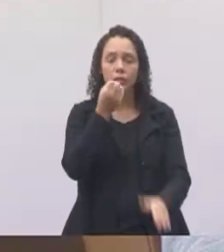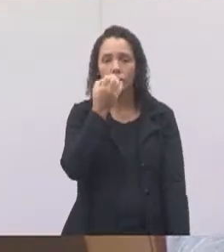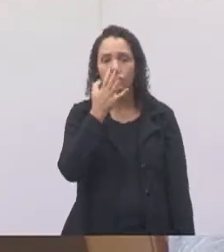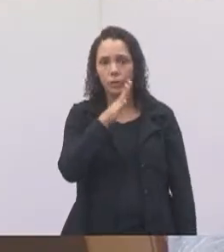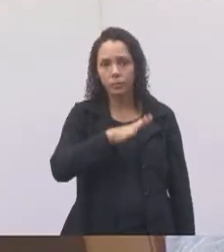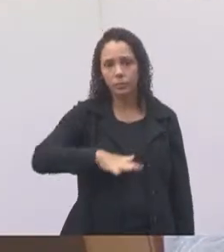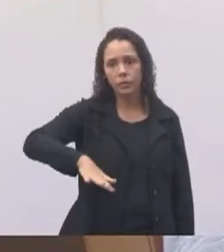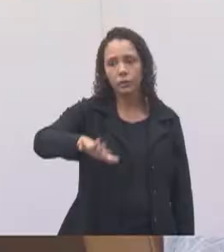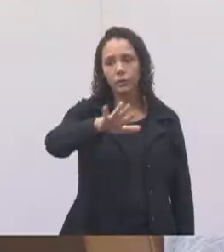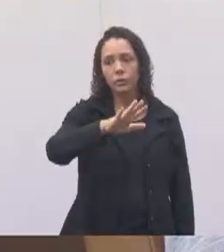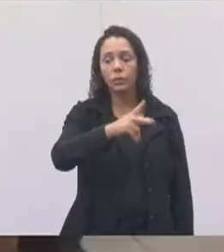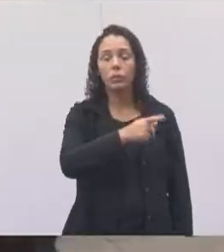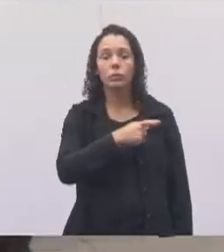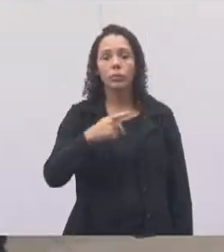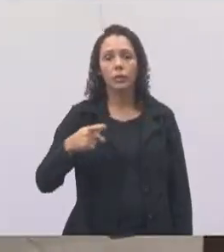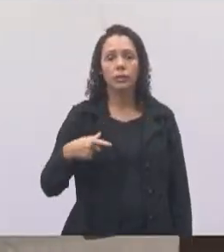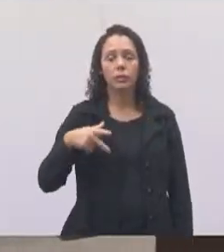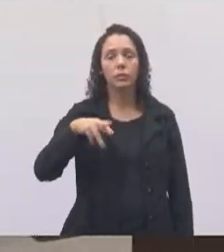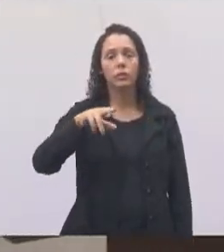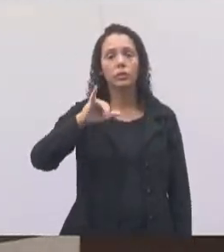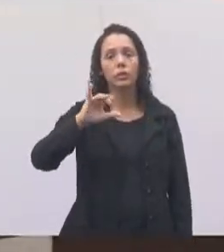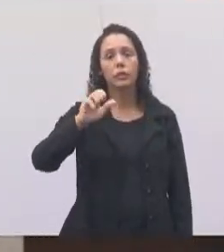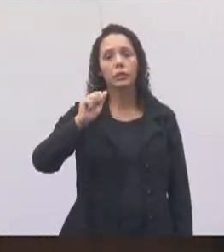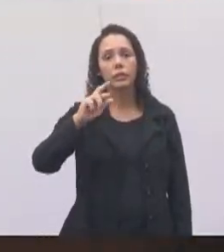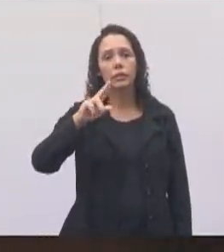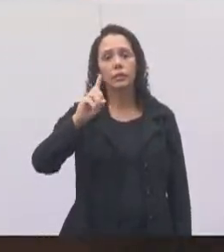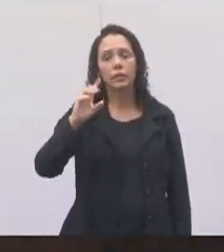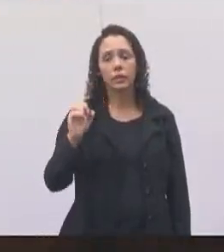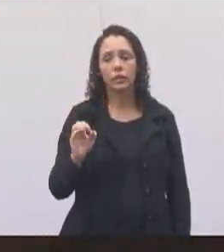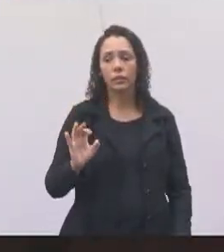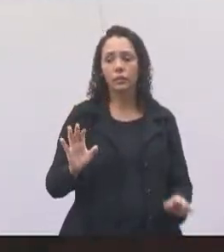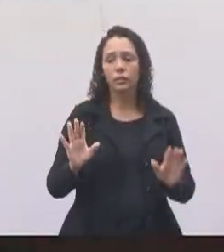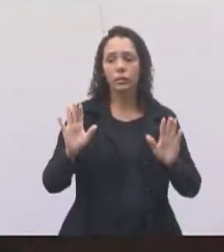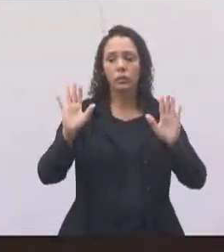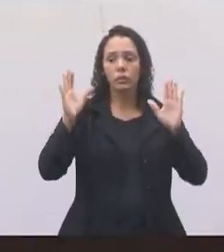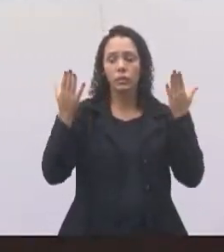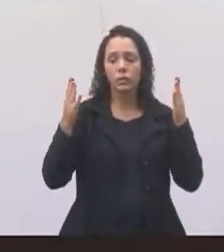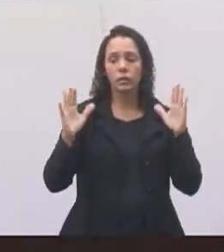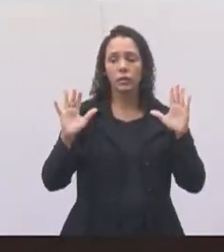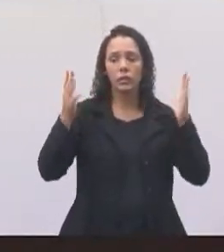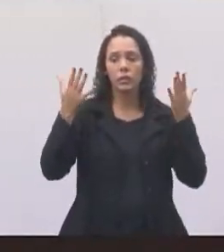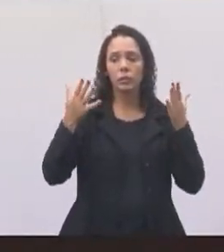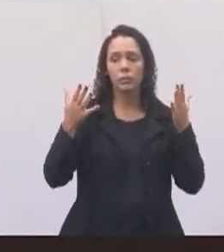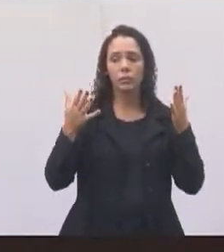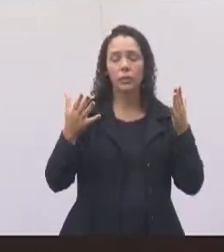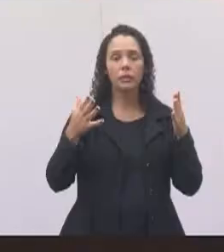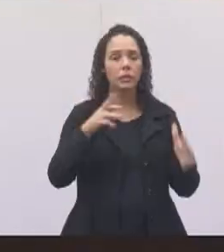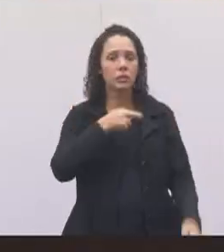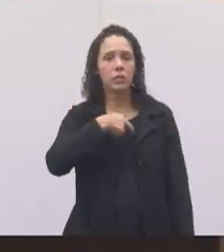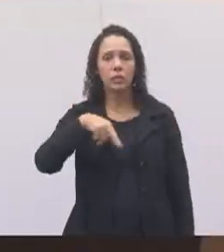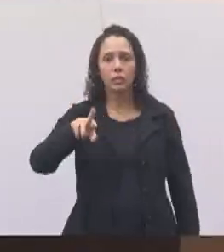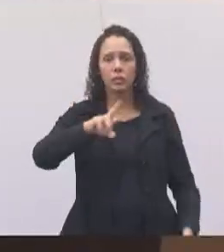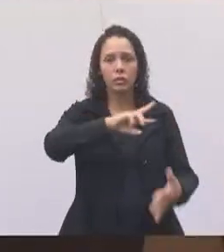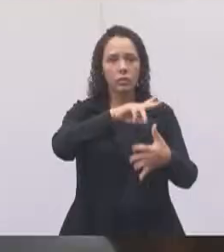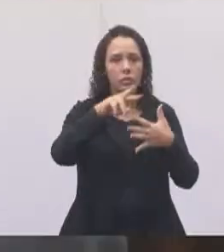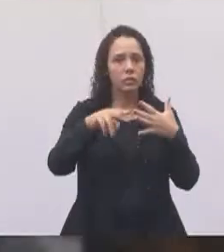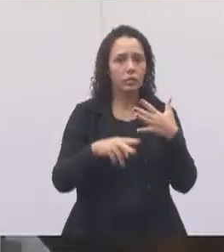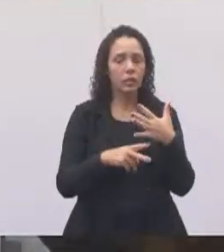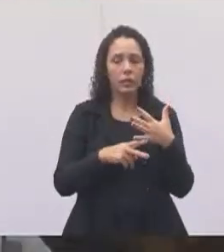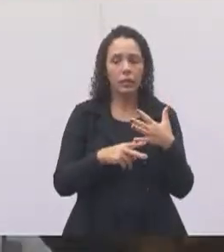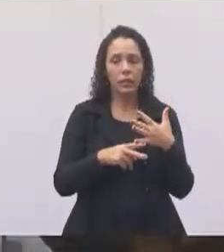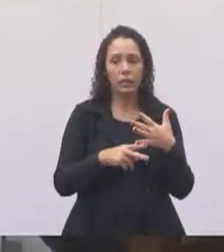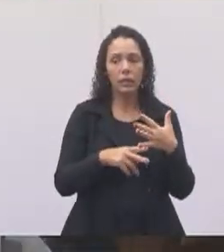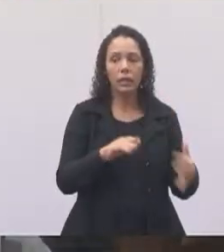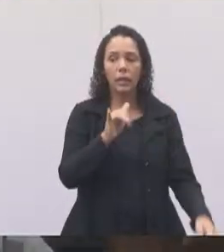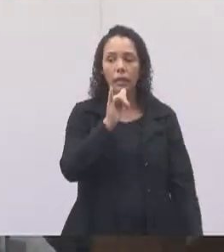Para o pastor Ricardo Carvalho, celebrações ecumênicas como a solenidade do líder religioso, realizada pela Câmara Municipal,